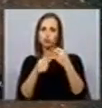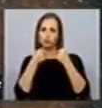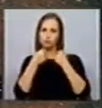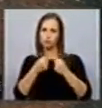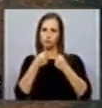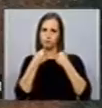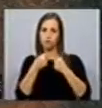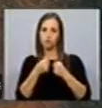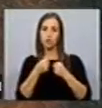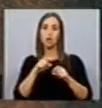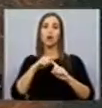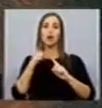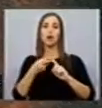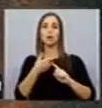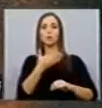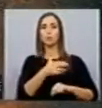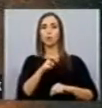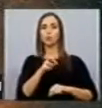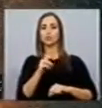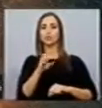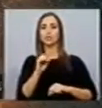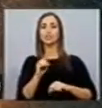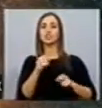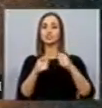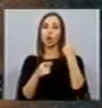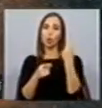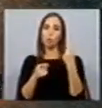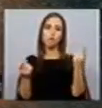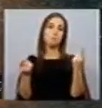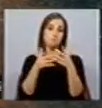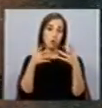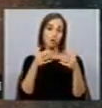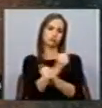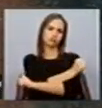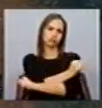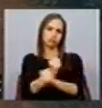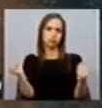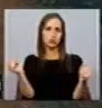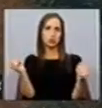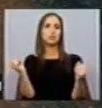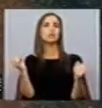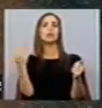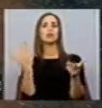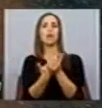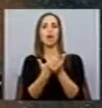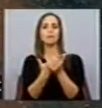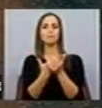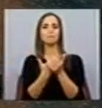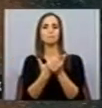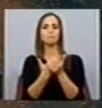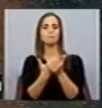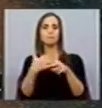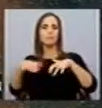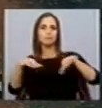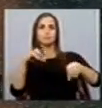então, em 1830, houve uma grande explosão de uma delas, da maior, e que criou dois lóbulos, digamos assim, que nós